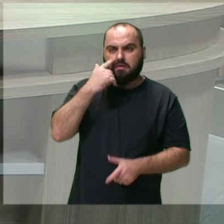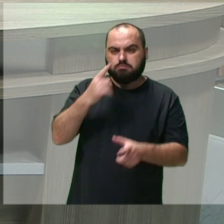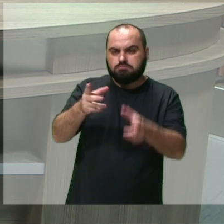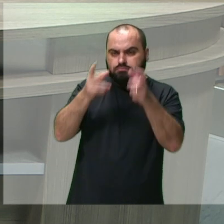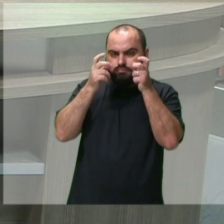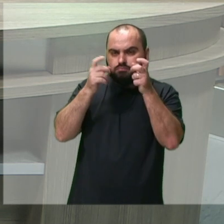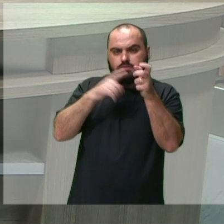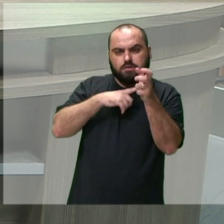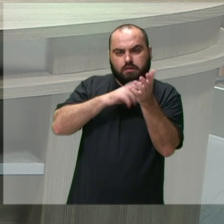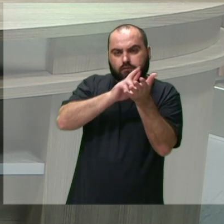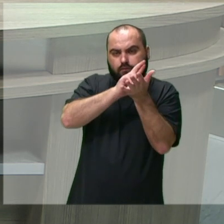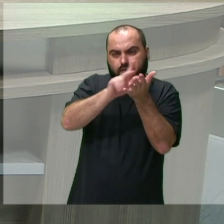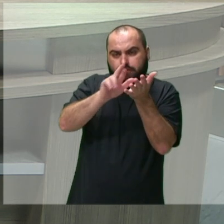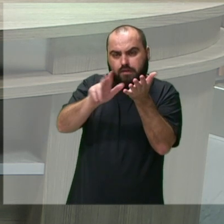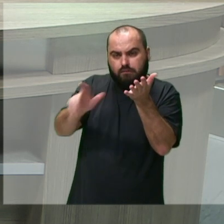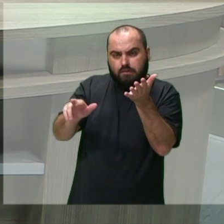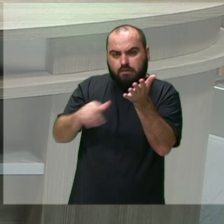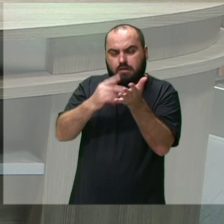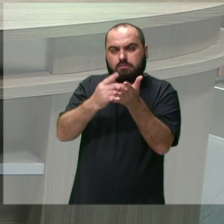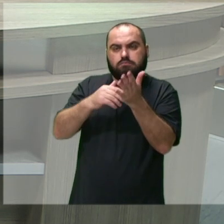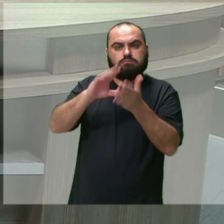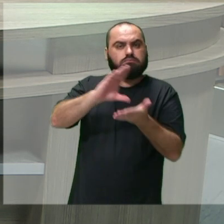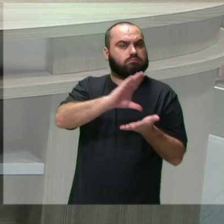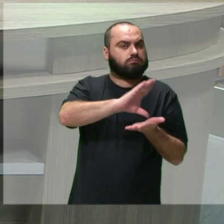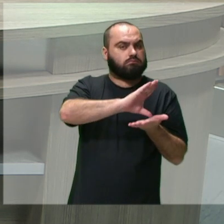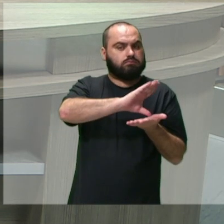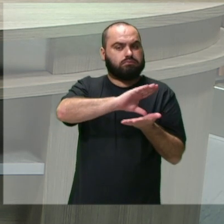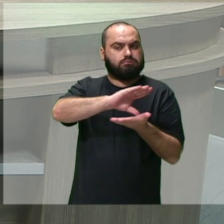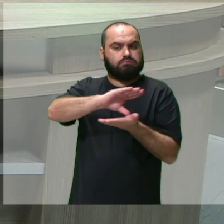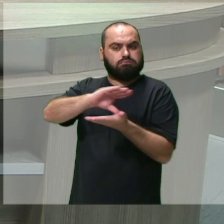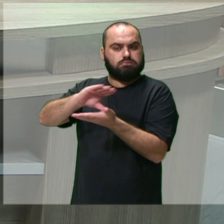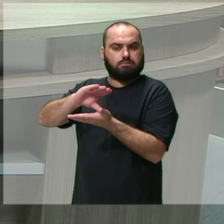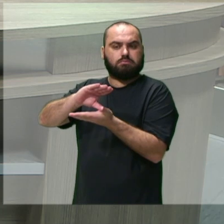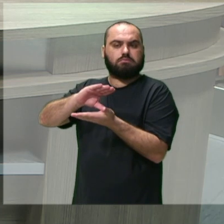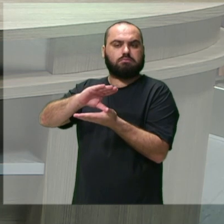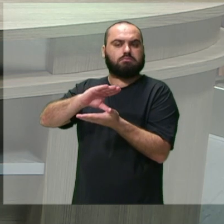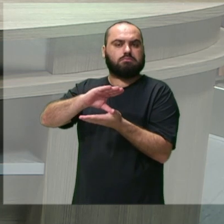várias que tem essa questão do barco e dos